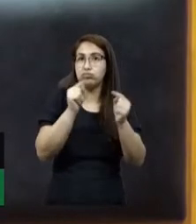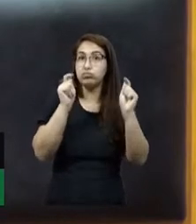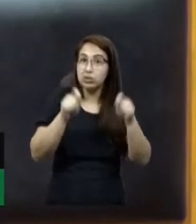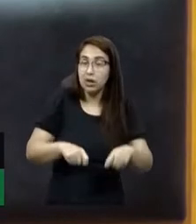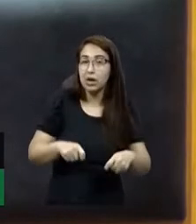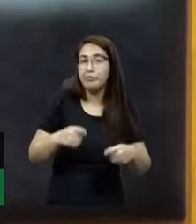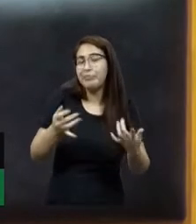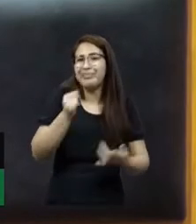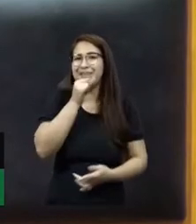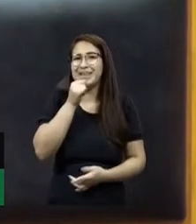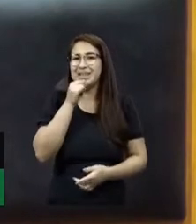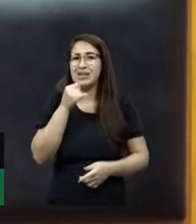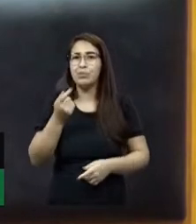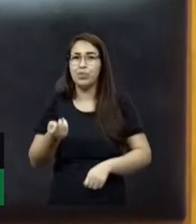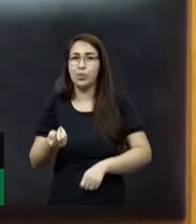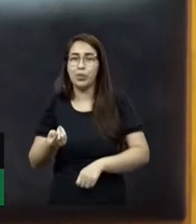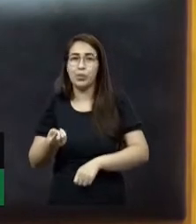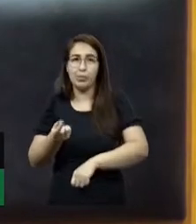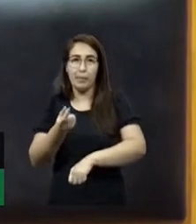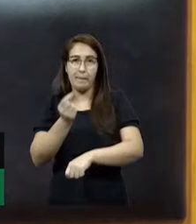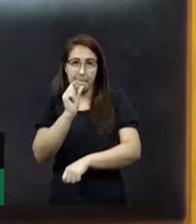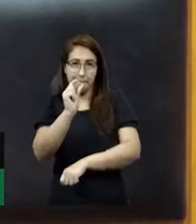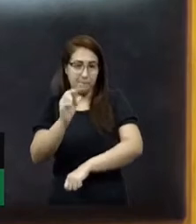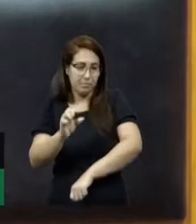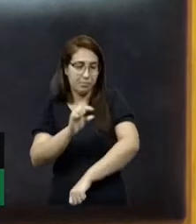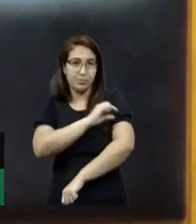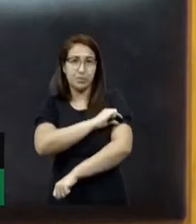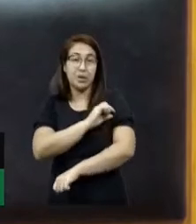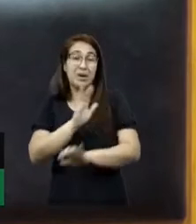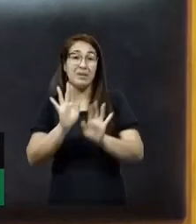vezes é colocado um chip, mas não tem leitura